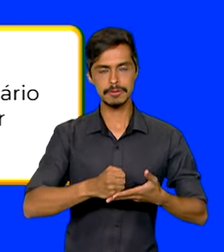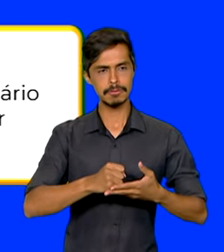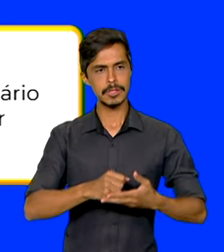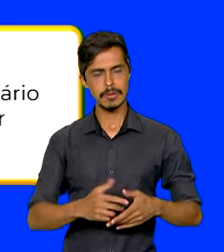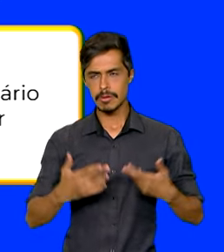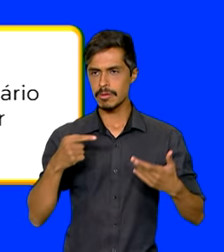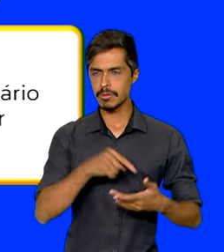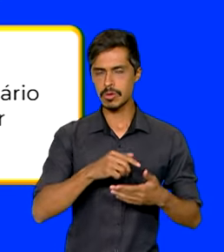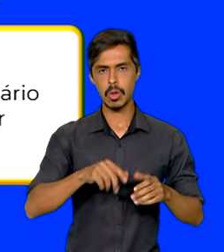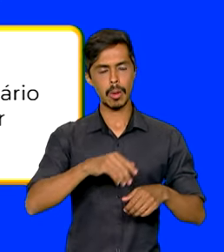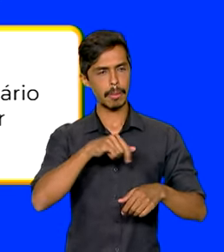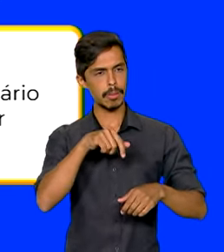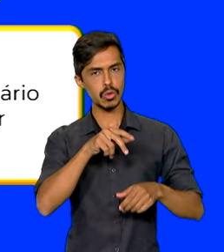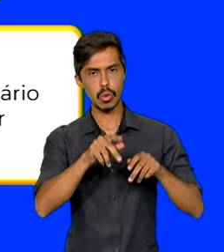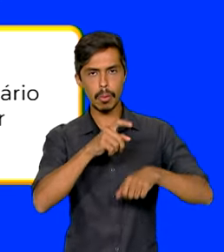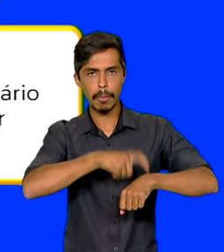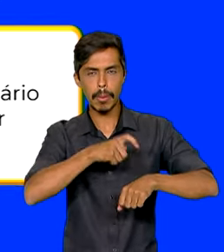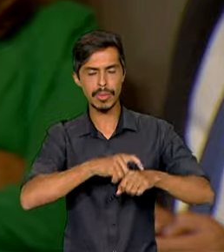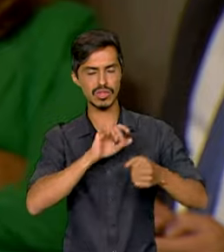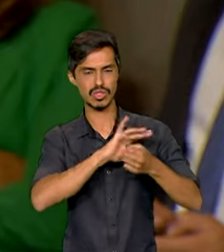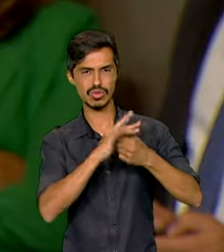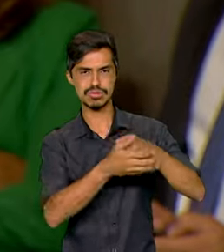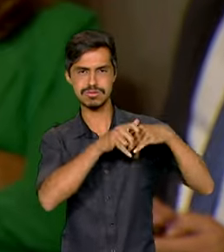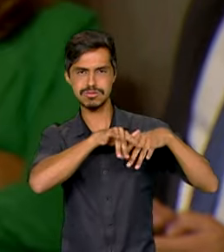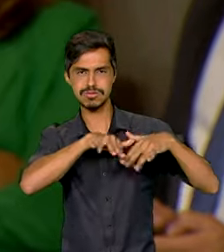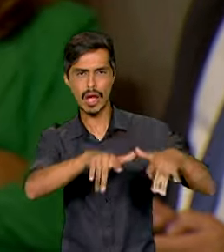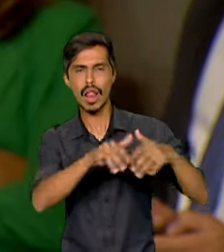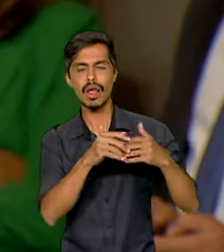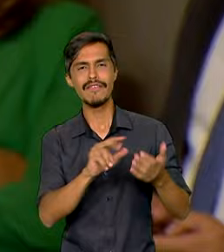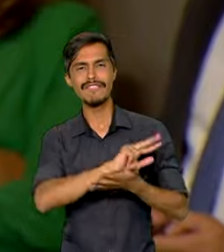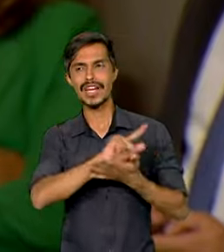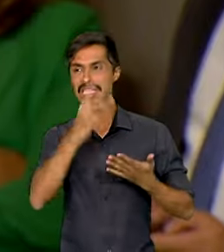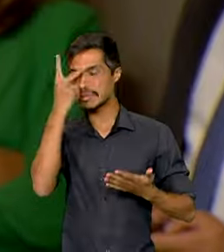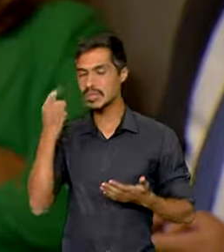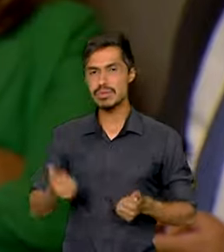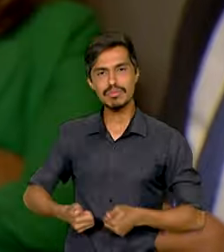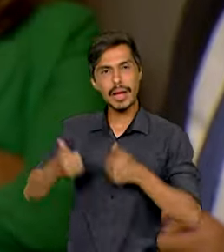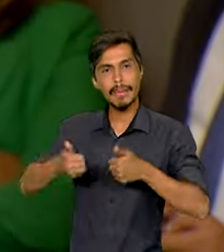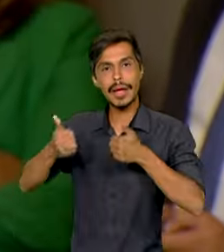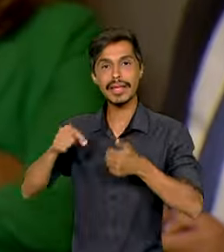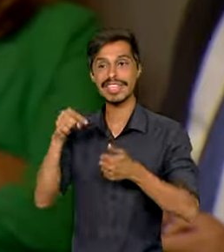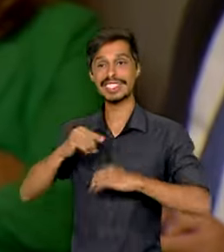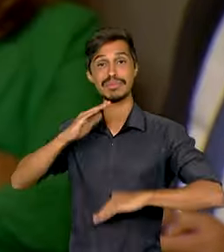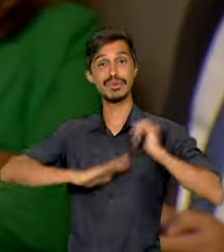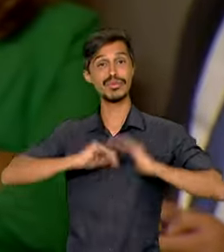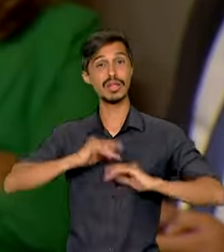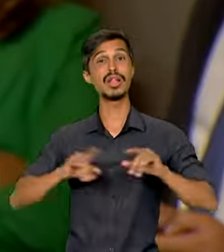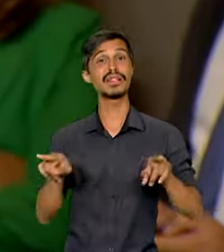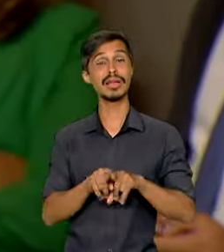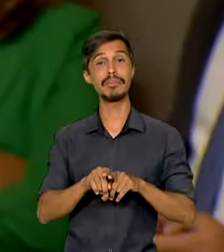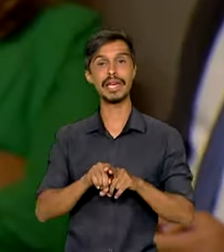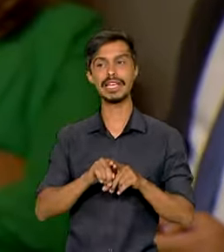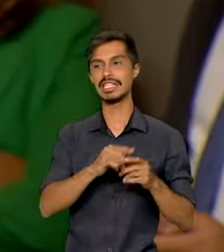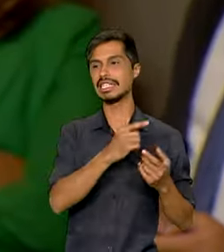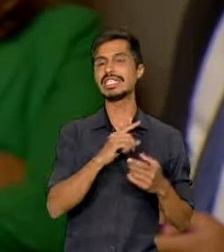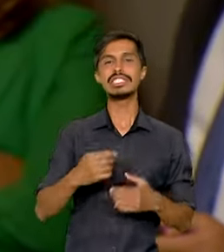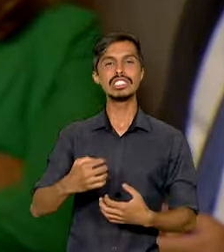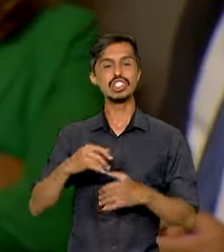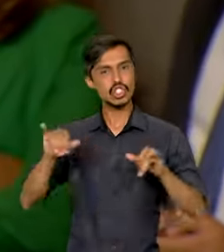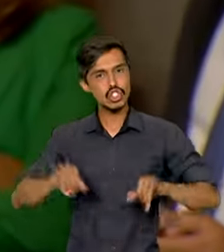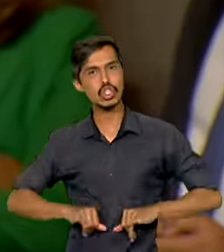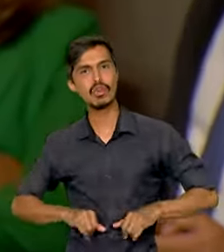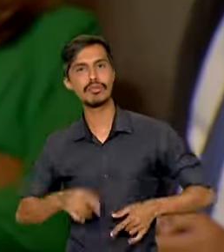de pandemia, a recuperação de tantas vidas. Muitas vezes esses profissionais também são alvo de fake news, então